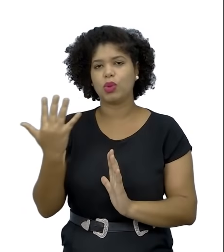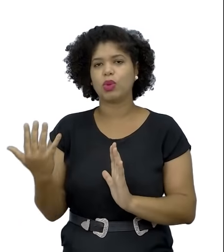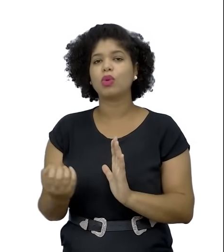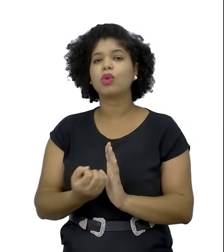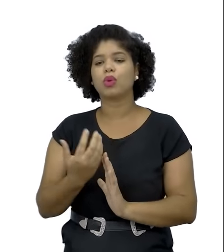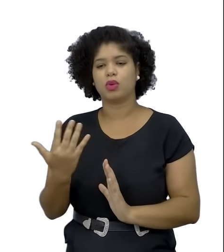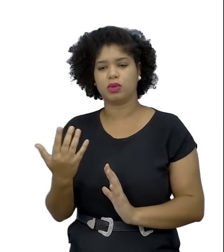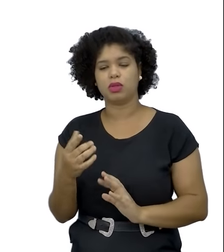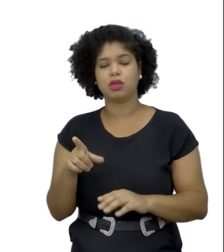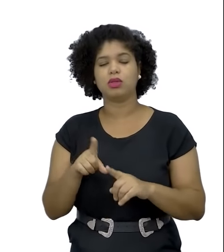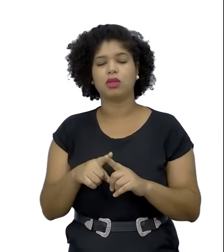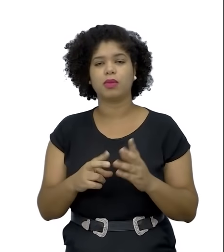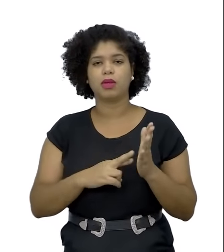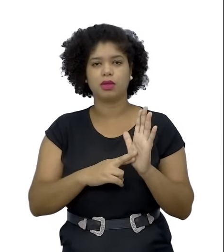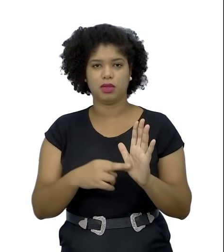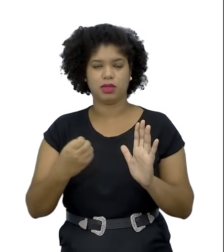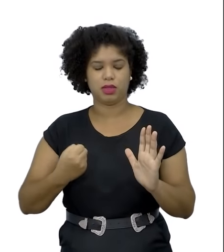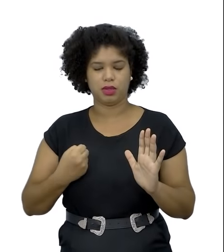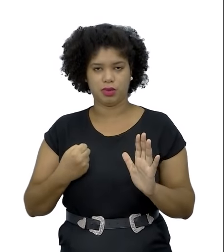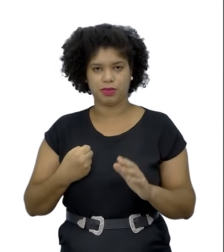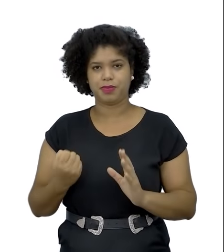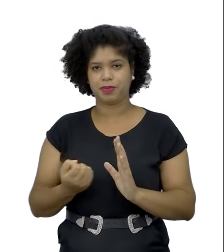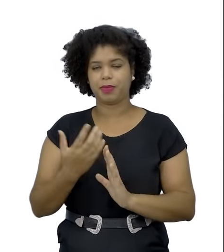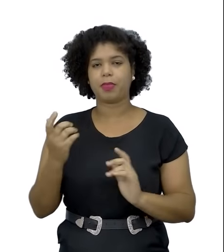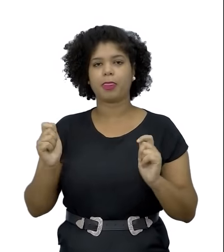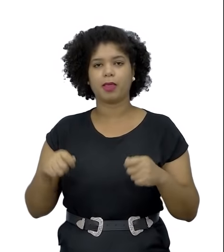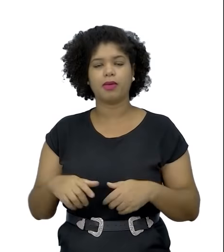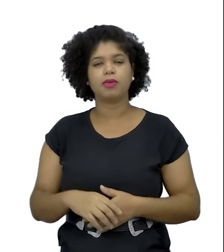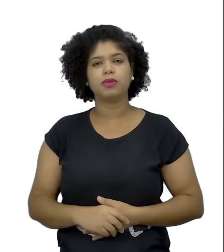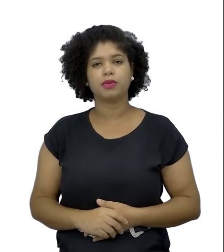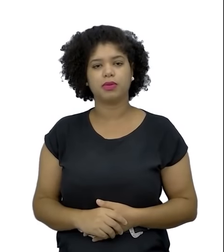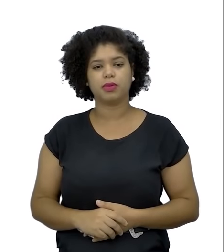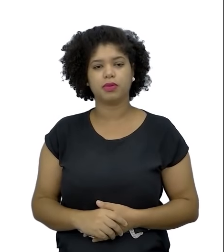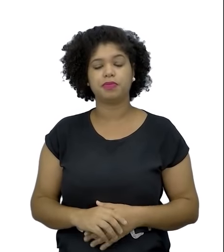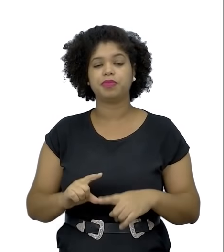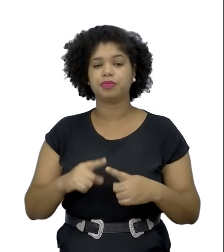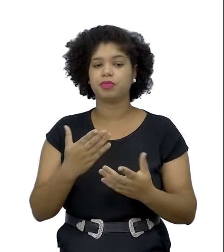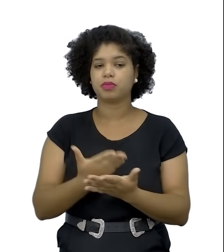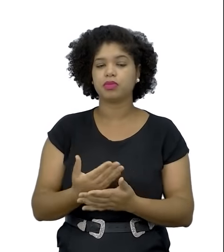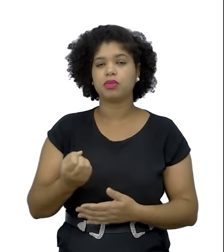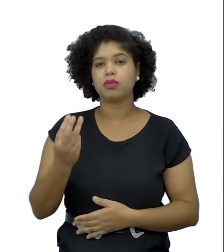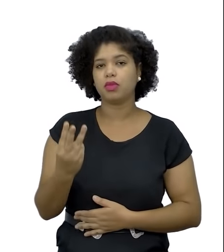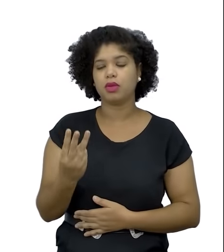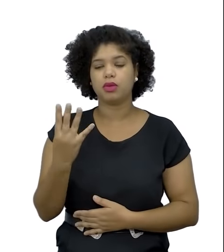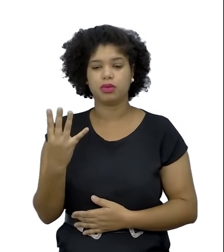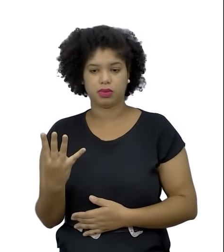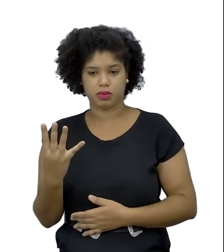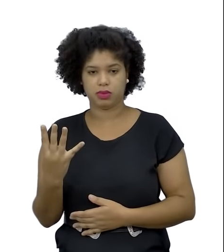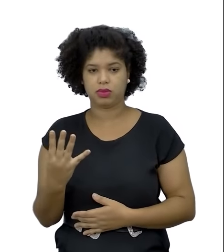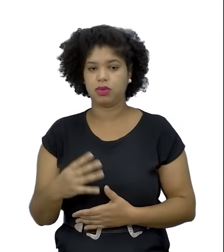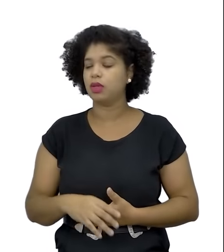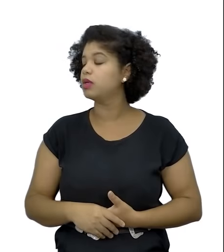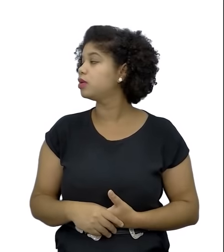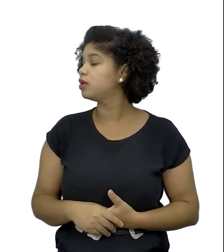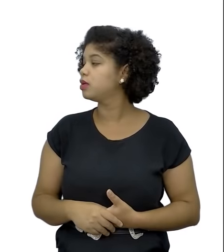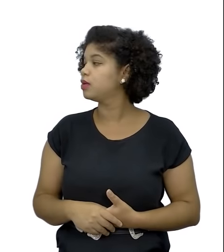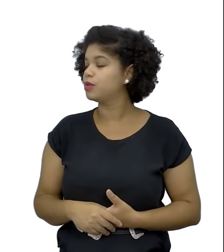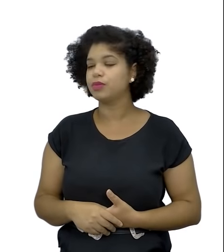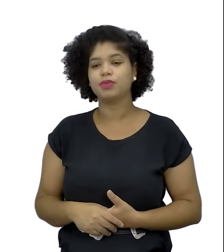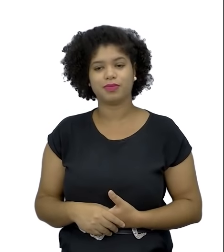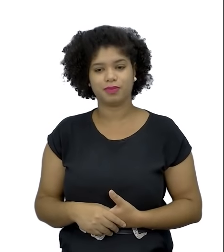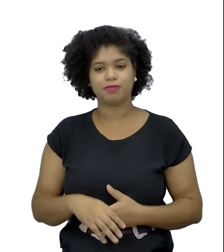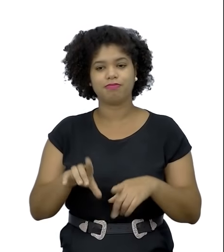e a representação numérica dessa quantidade. Nas aulas 3 e 4, também